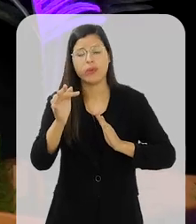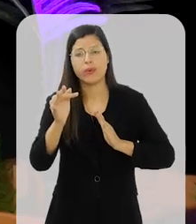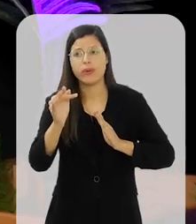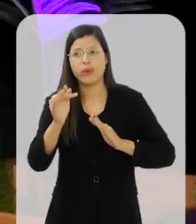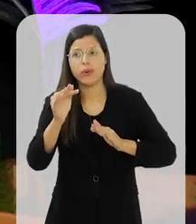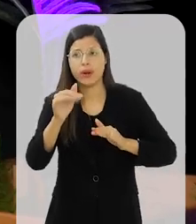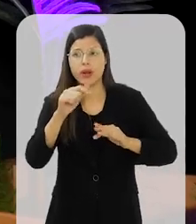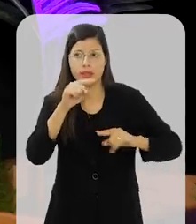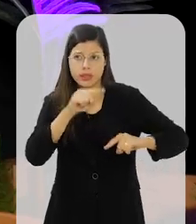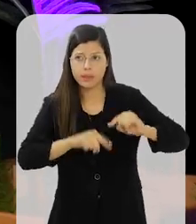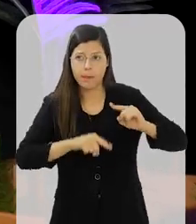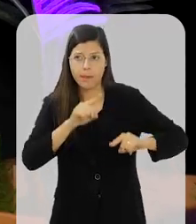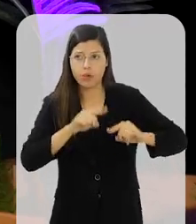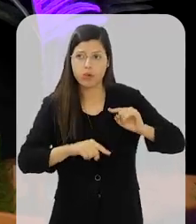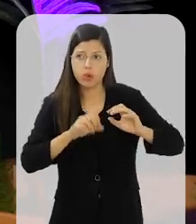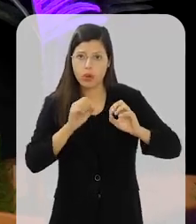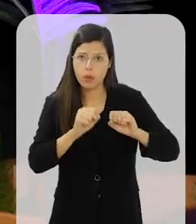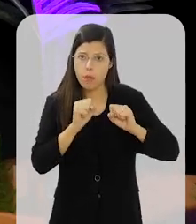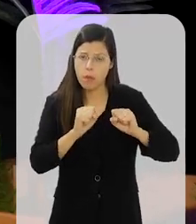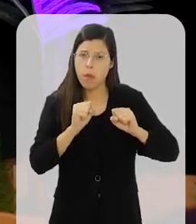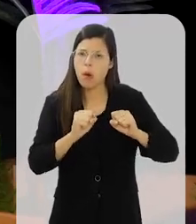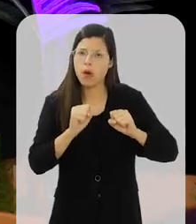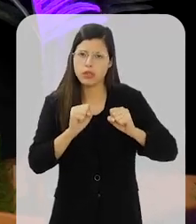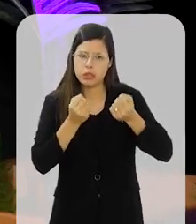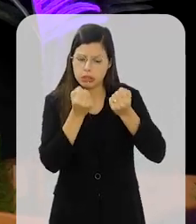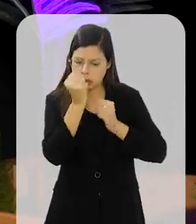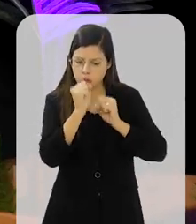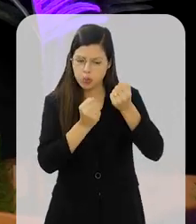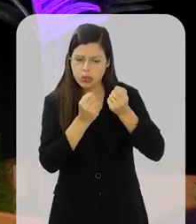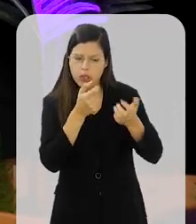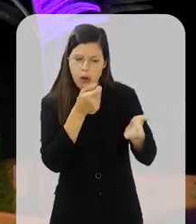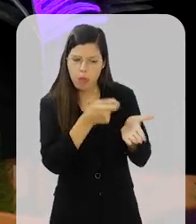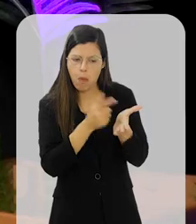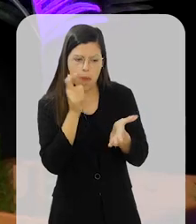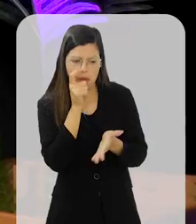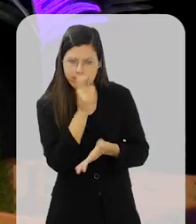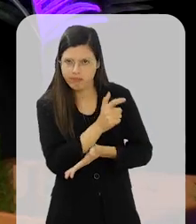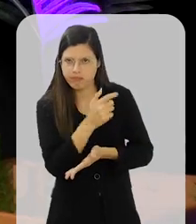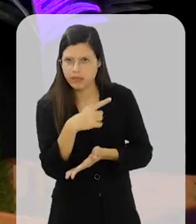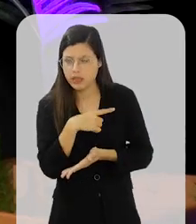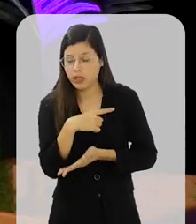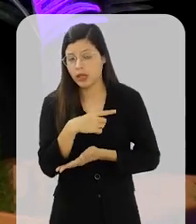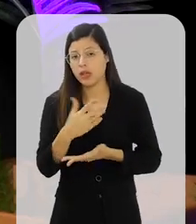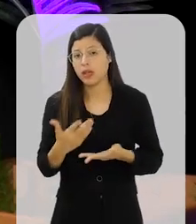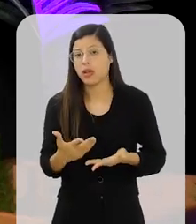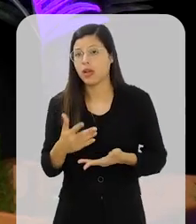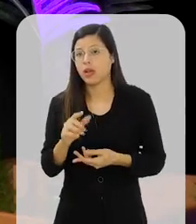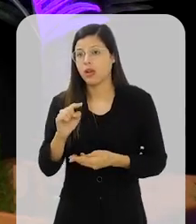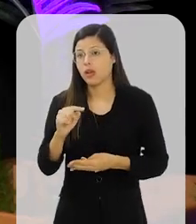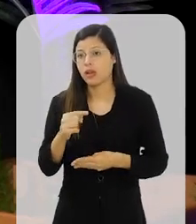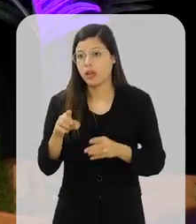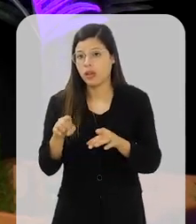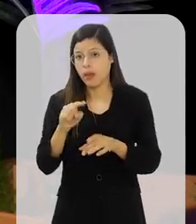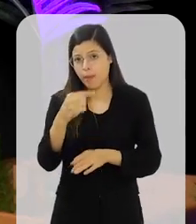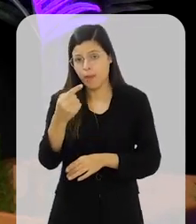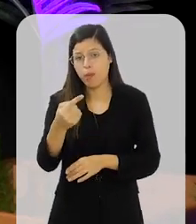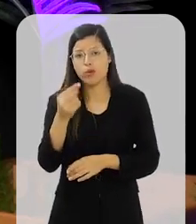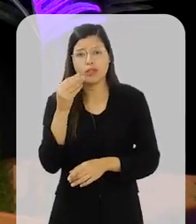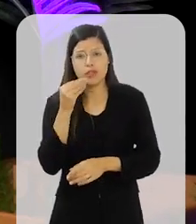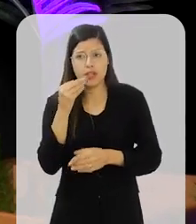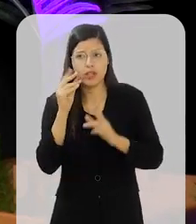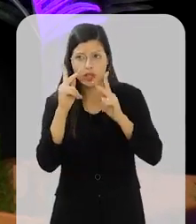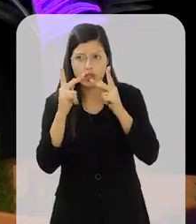prazo, né, esse produto pode ser patenteado e, posteriormente, os